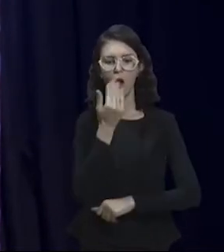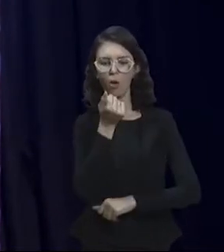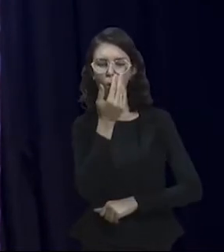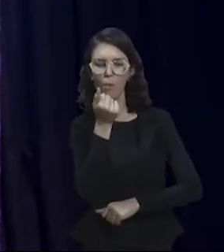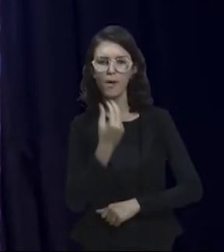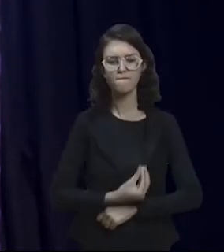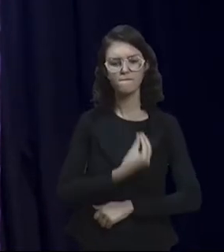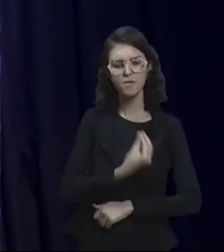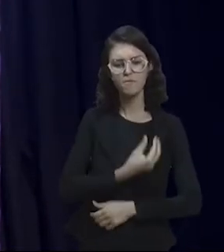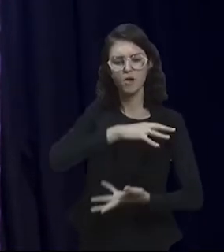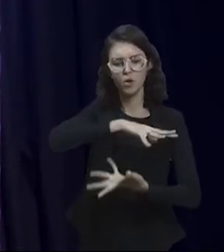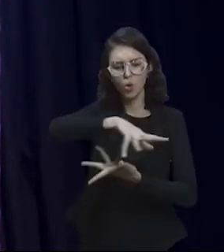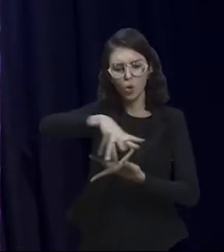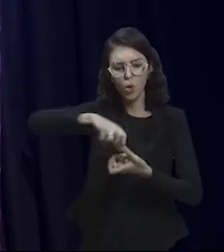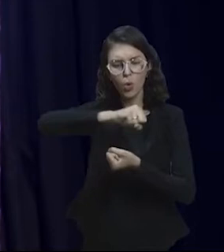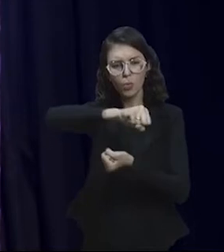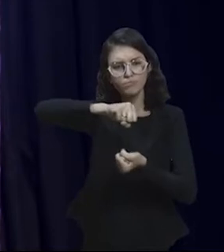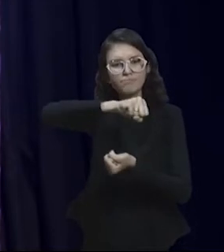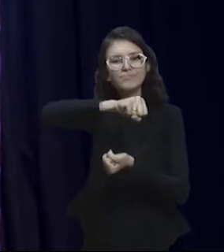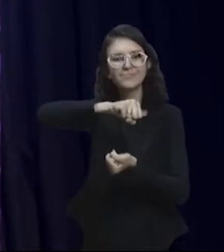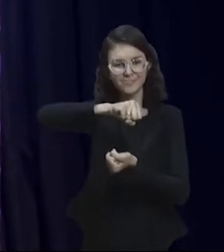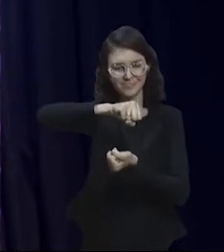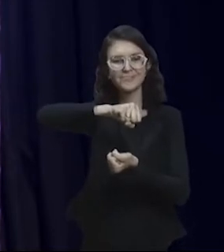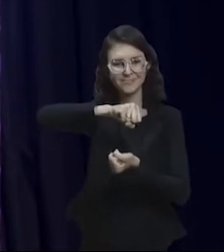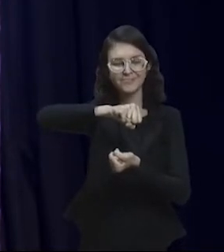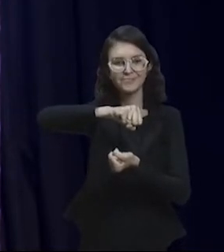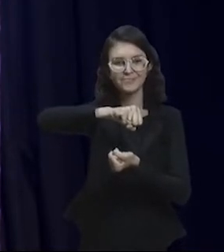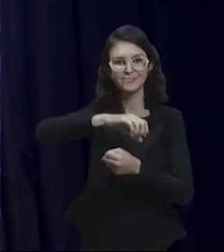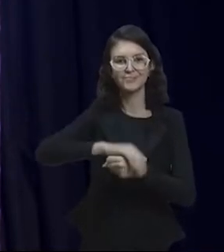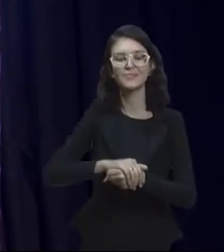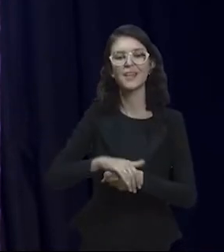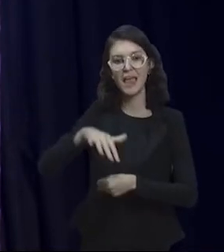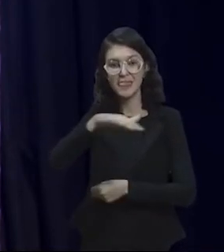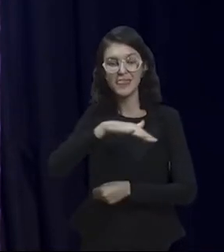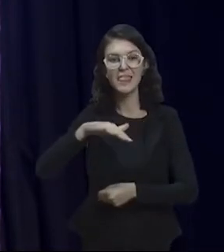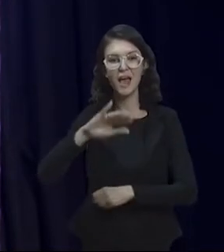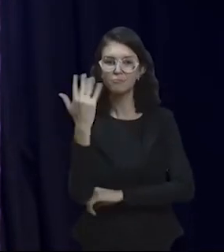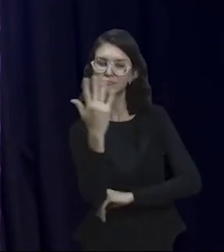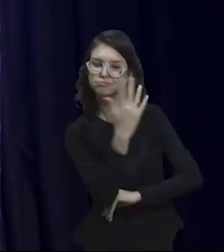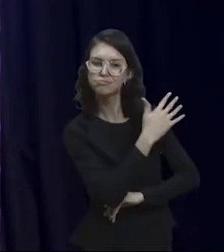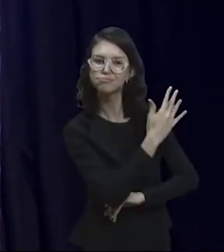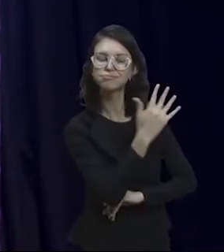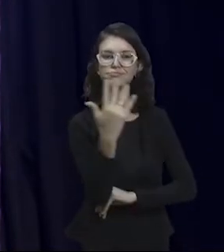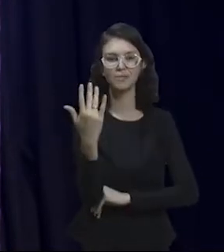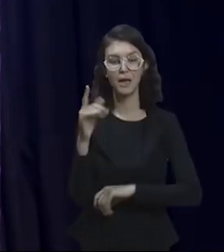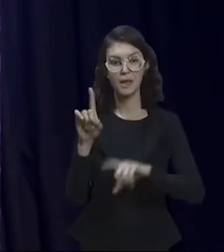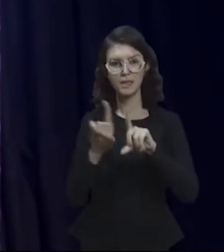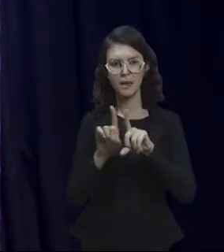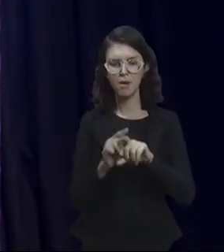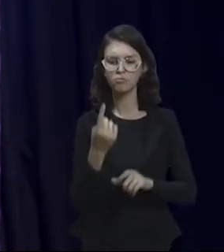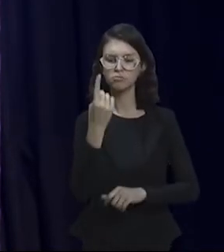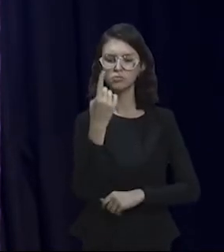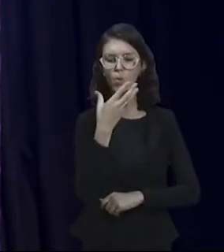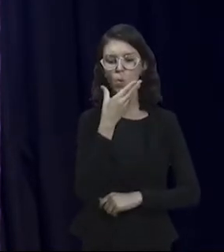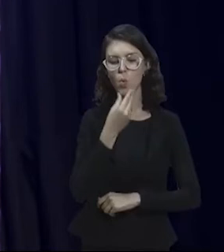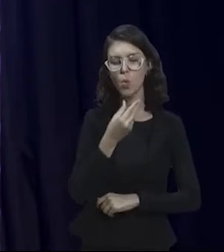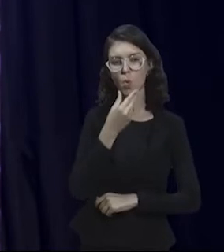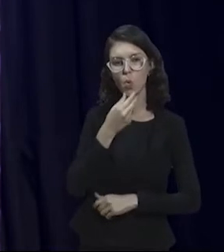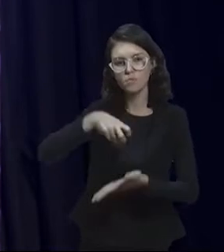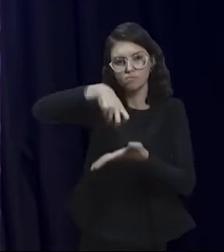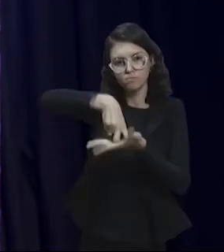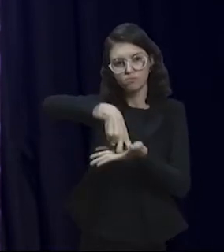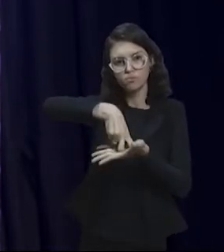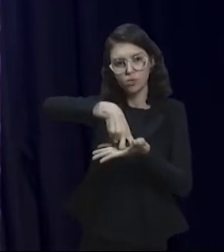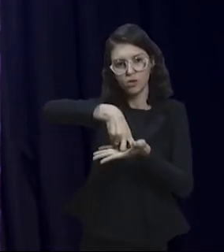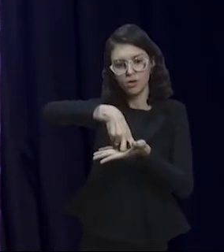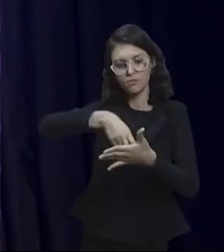num planeta sustentável do ponto de vista ambiental, o direito de um homem só poder ser punido nos estritos